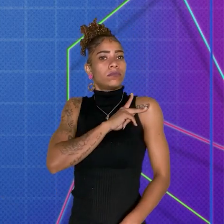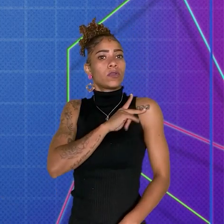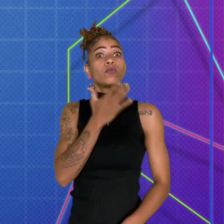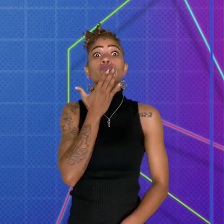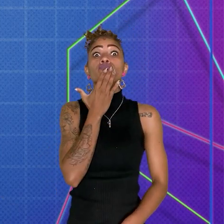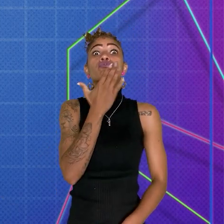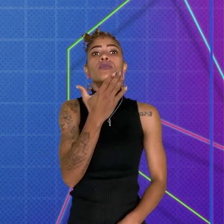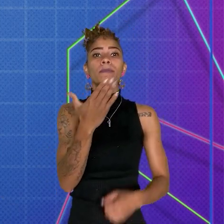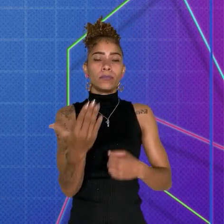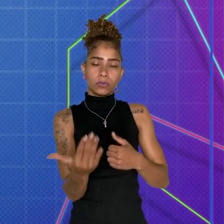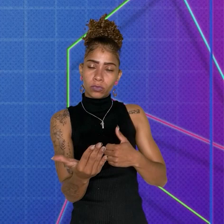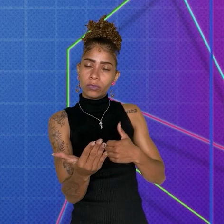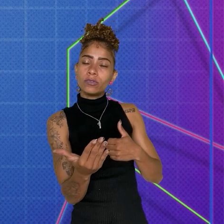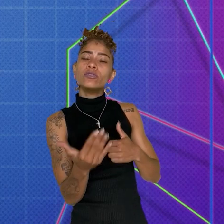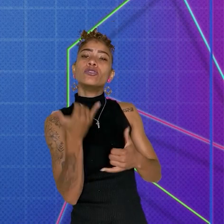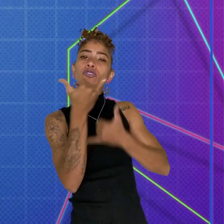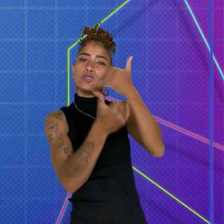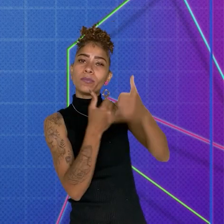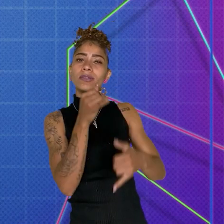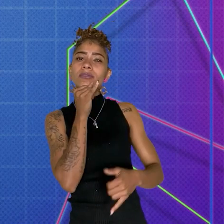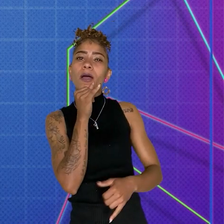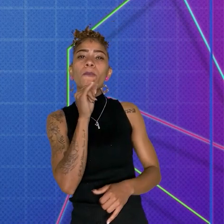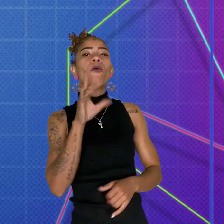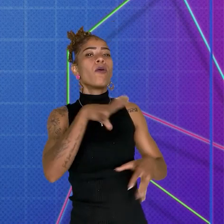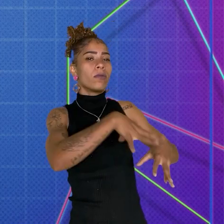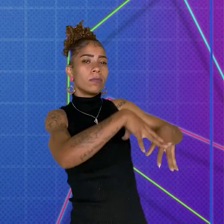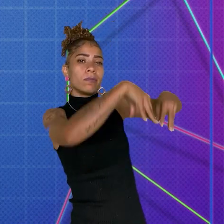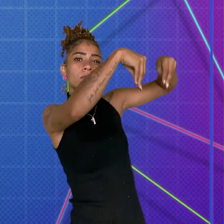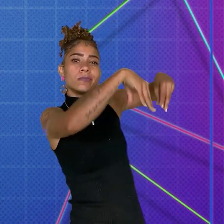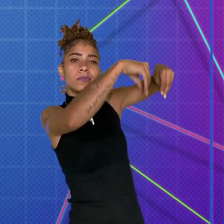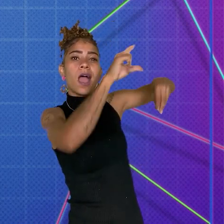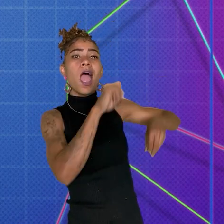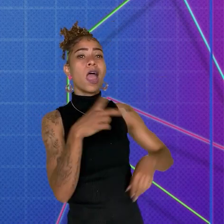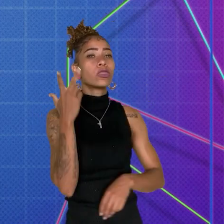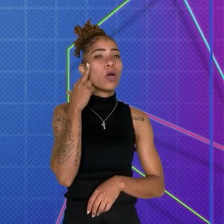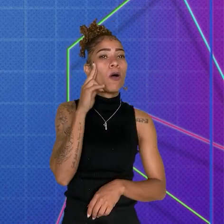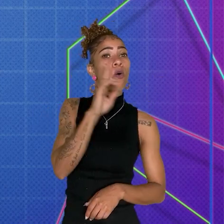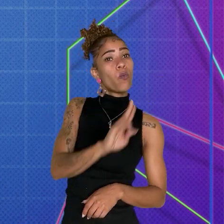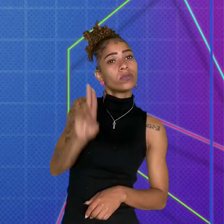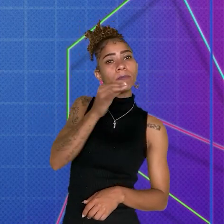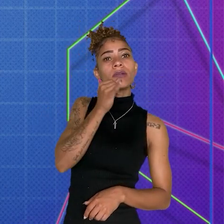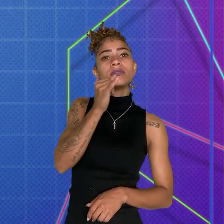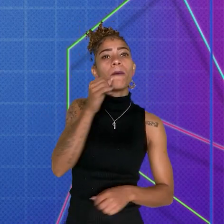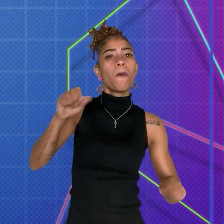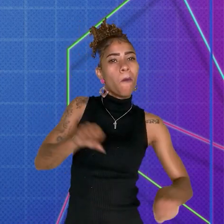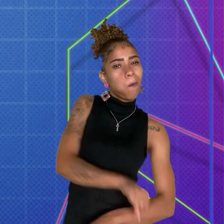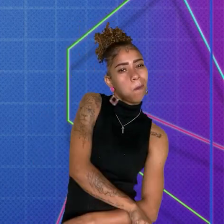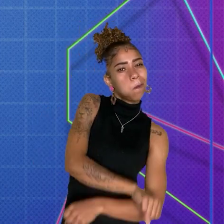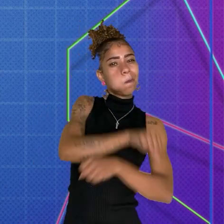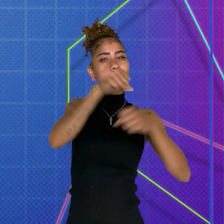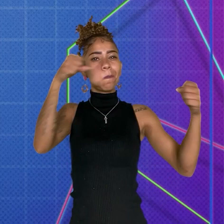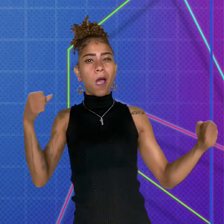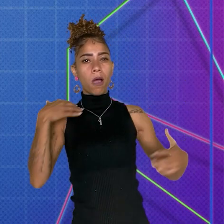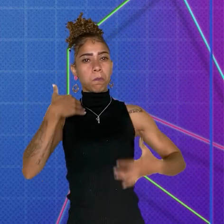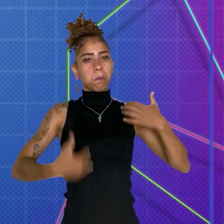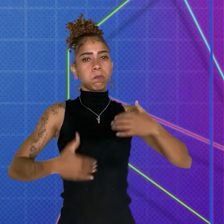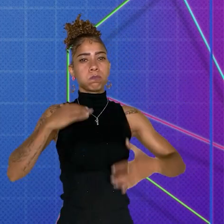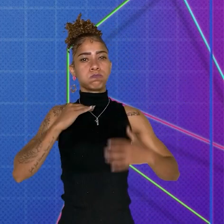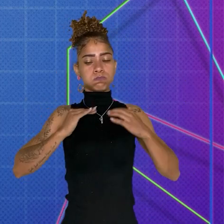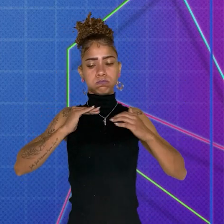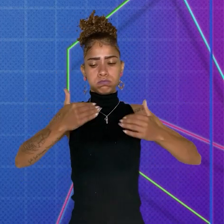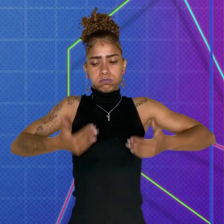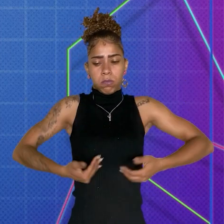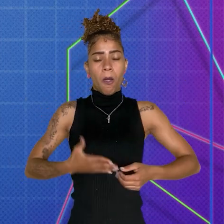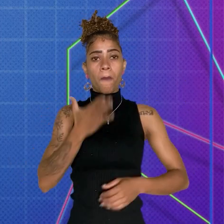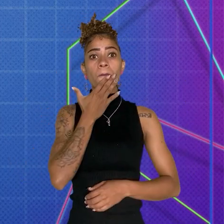personalidade e o estilo do jogo. Por exemplo, em jogos de fantasia medieval, é comum utilizar sons de espadas, armaduras e